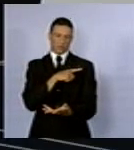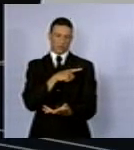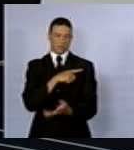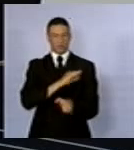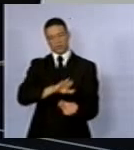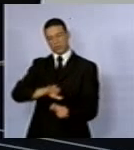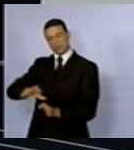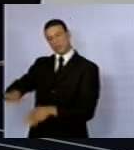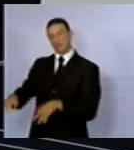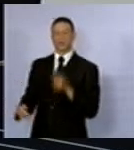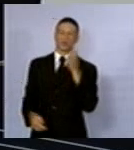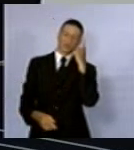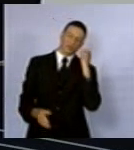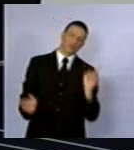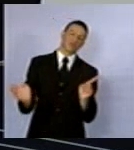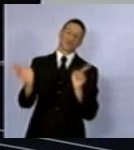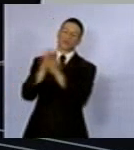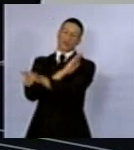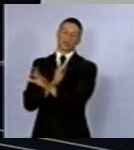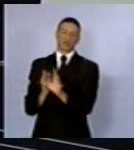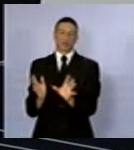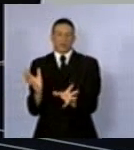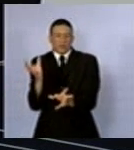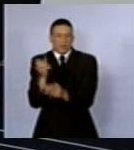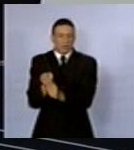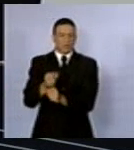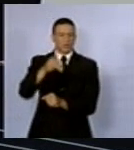o número de milhões de unidades que seriam